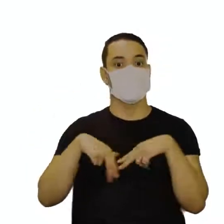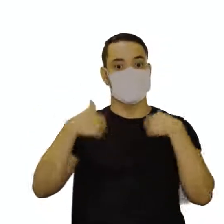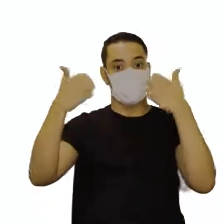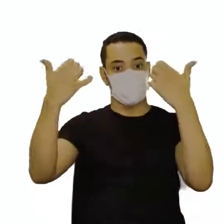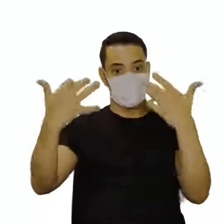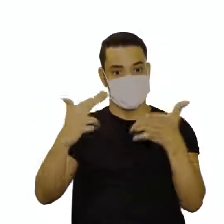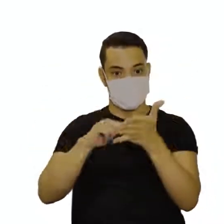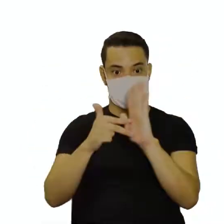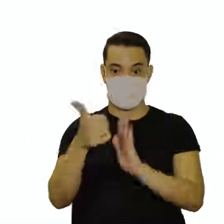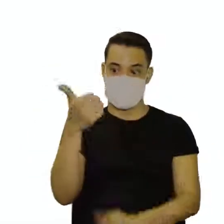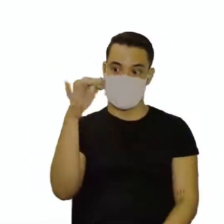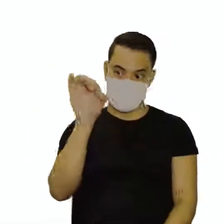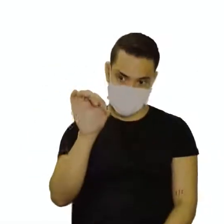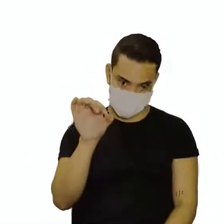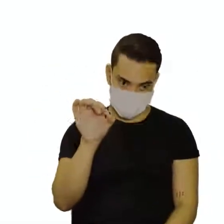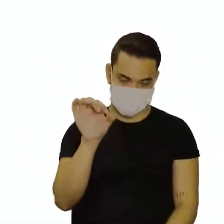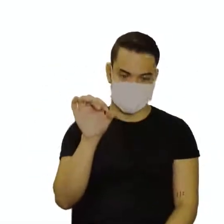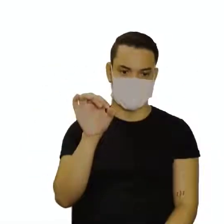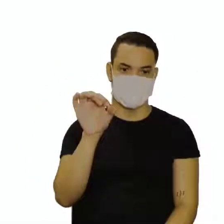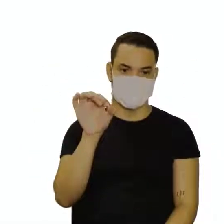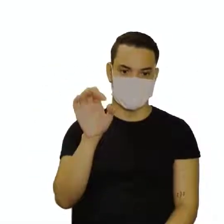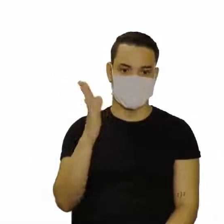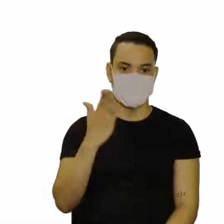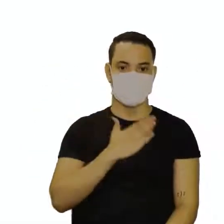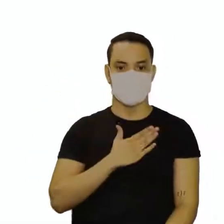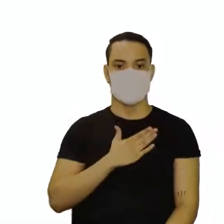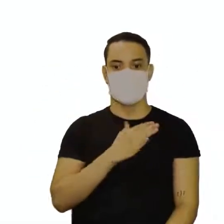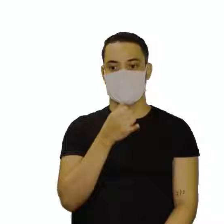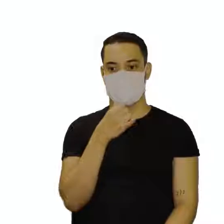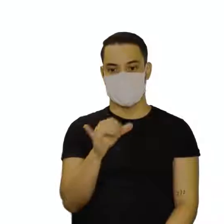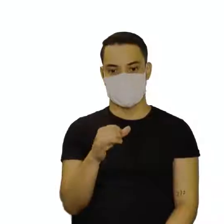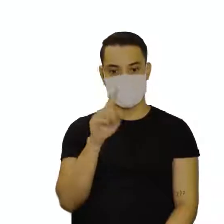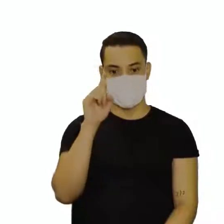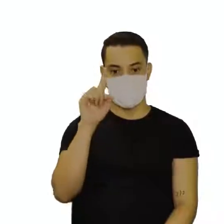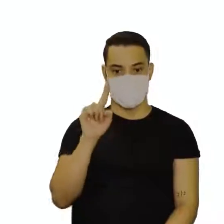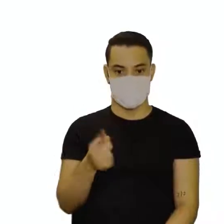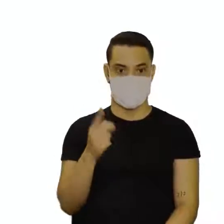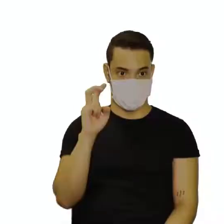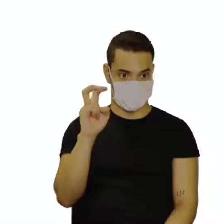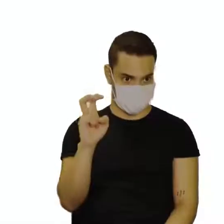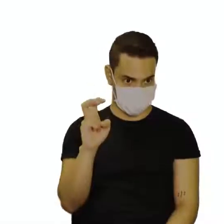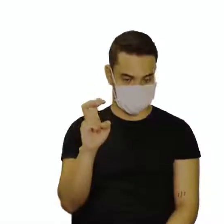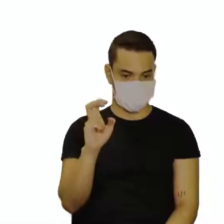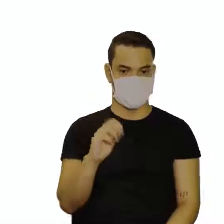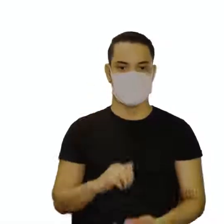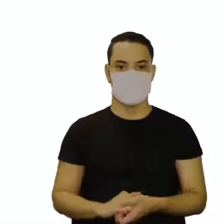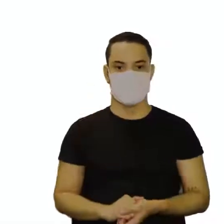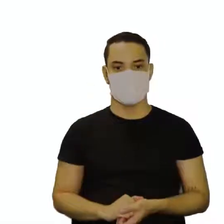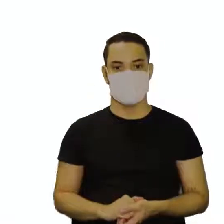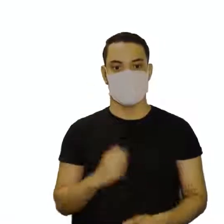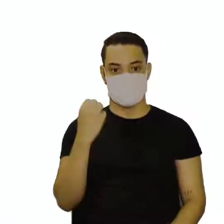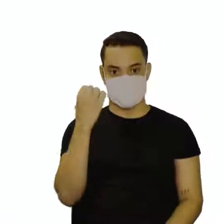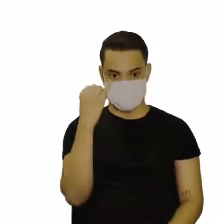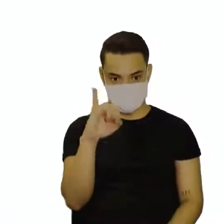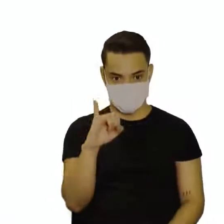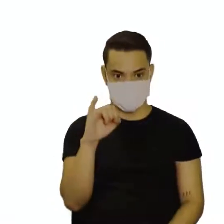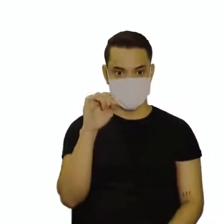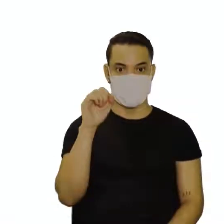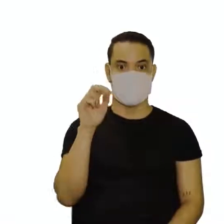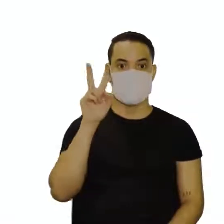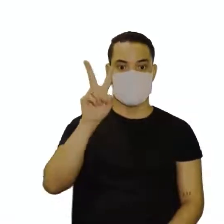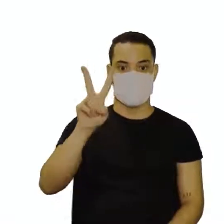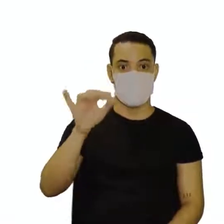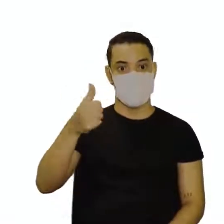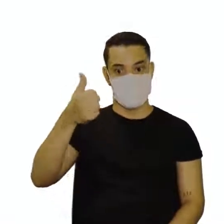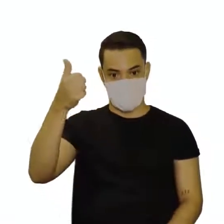tensão é 10, a minha corrente é 1,5. Quando a minha tensão for